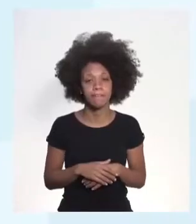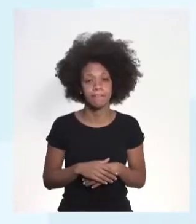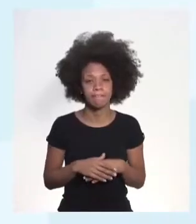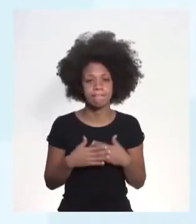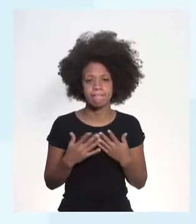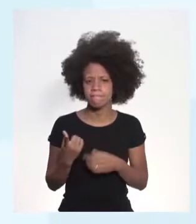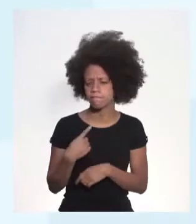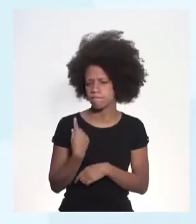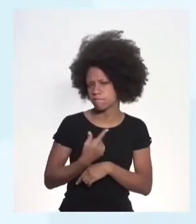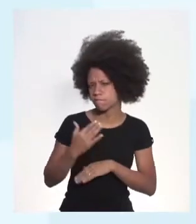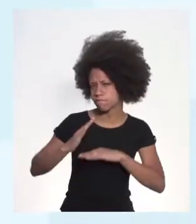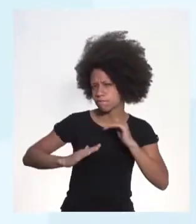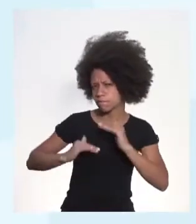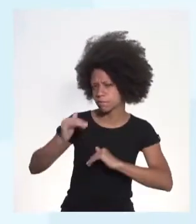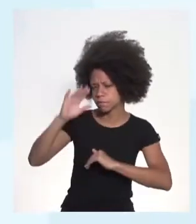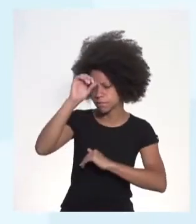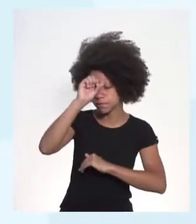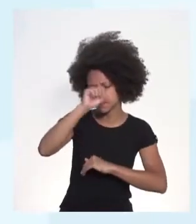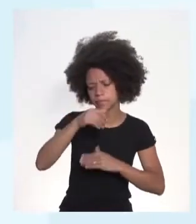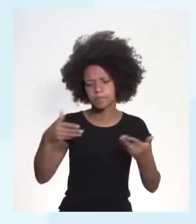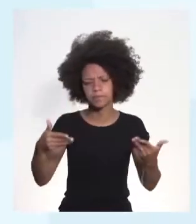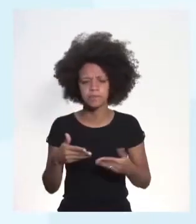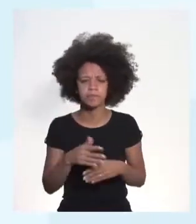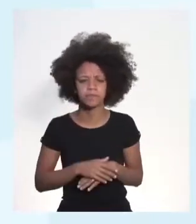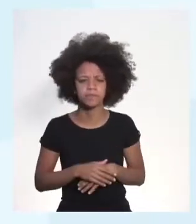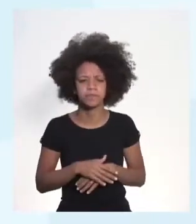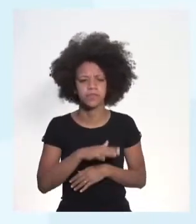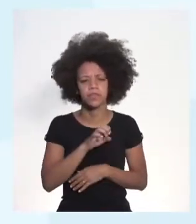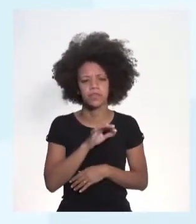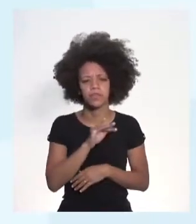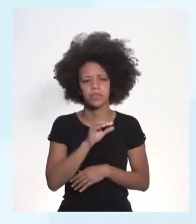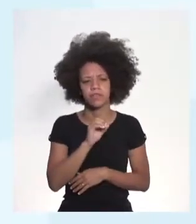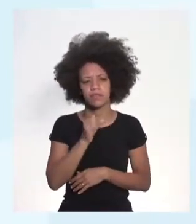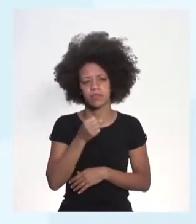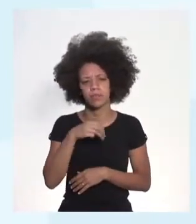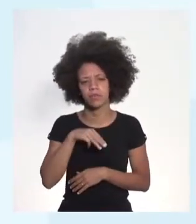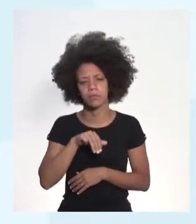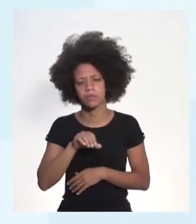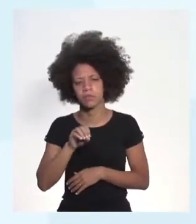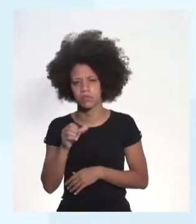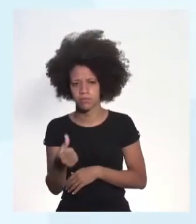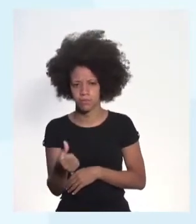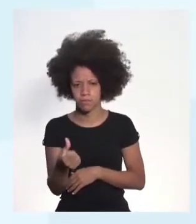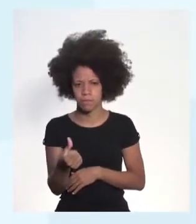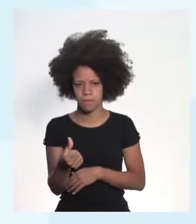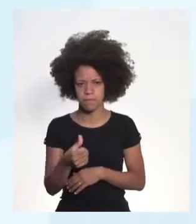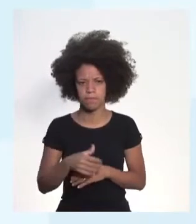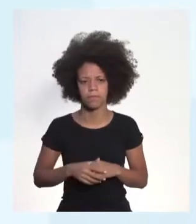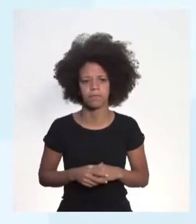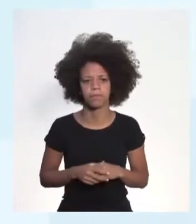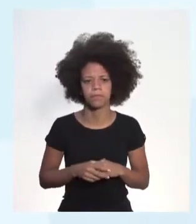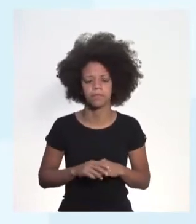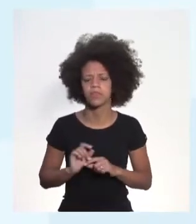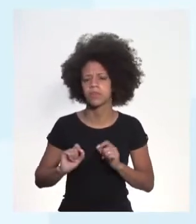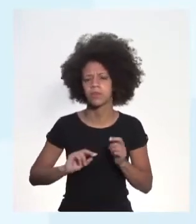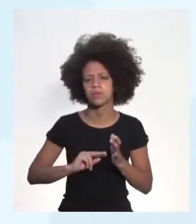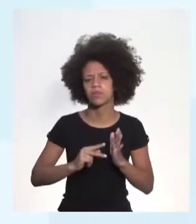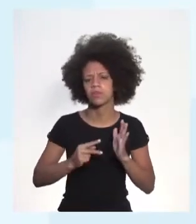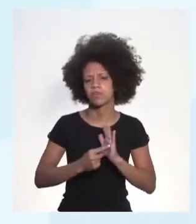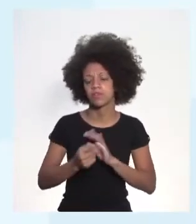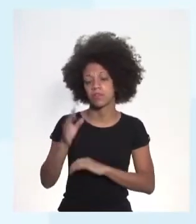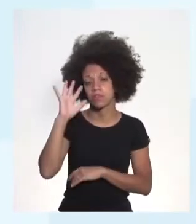a nossa habilidade de hoje habilidade ef08 ma06